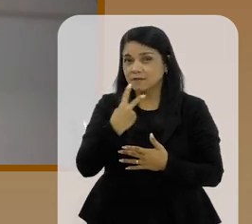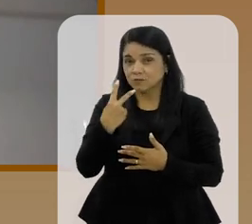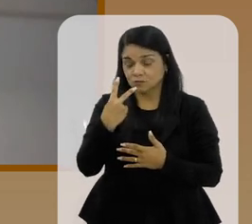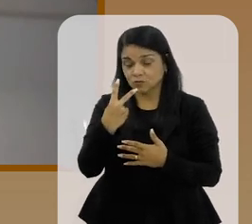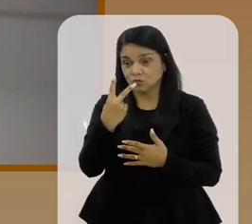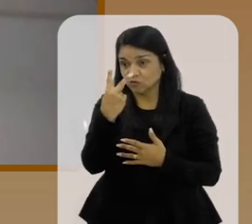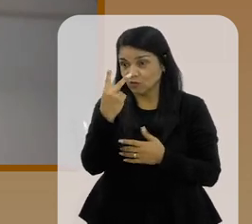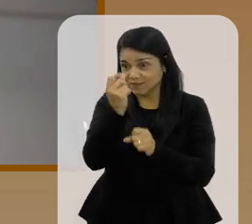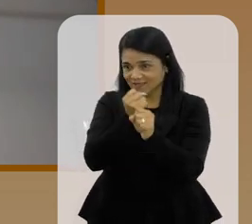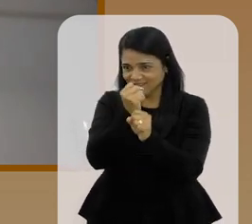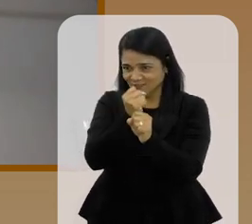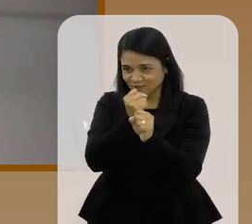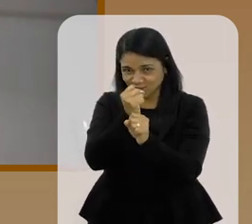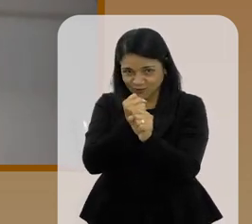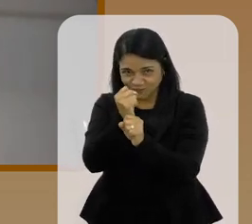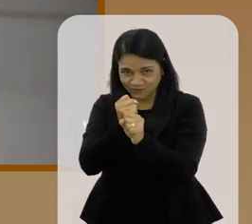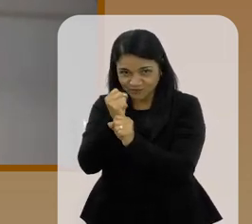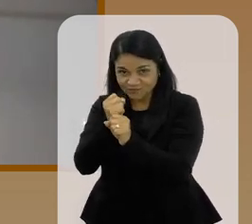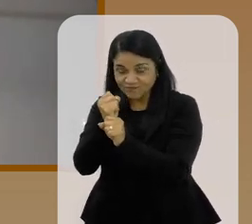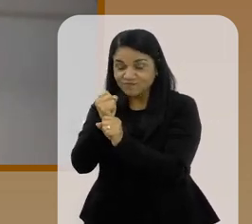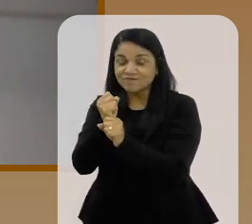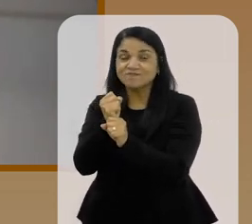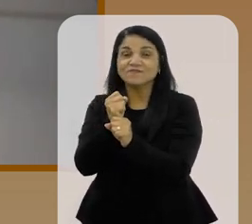passar 2 anos com ele.